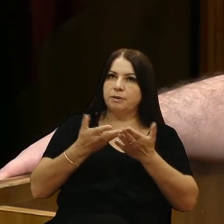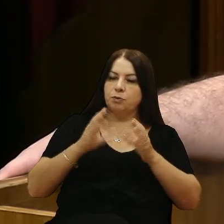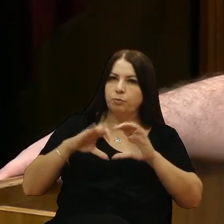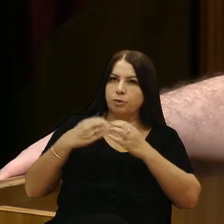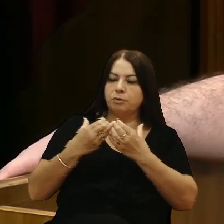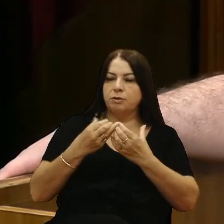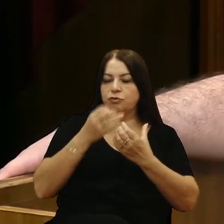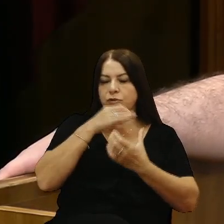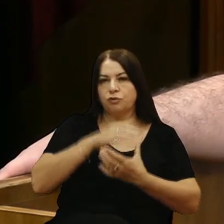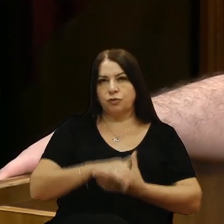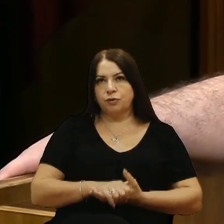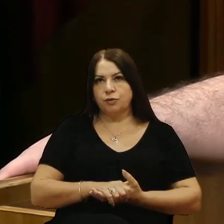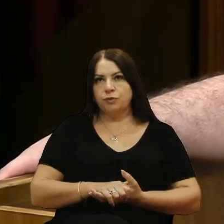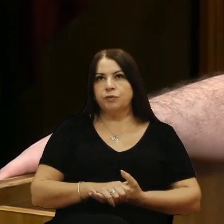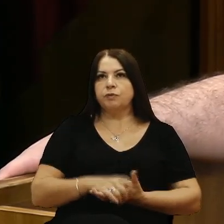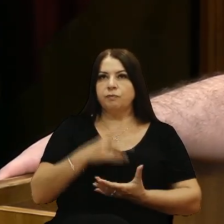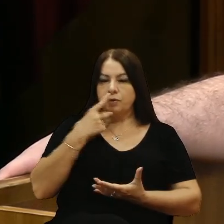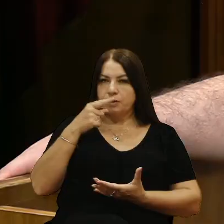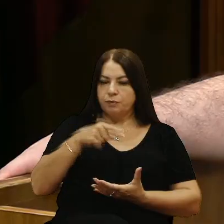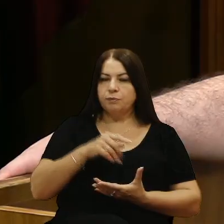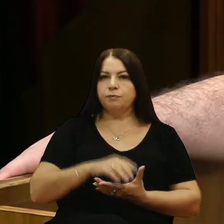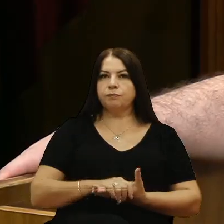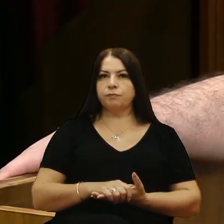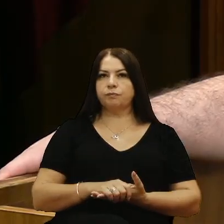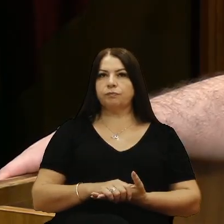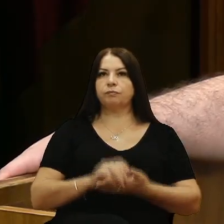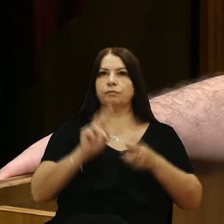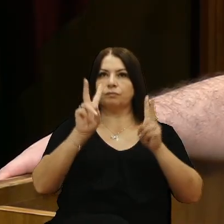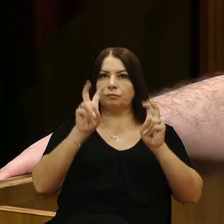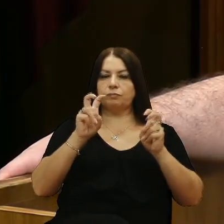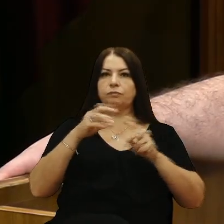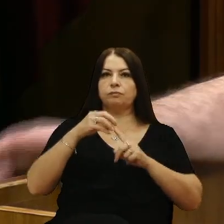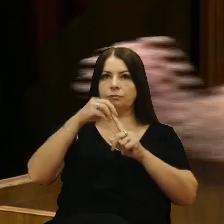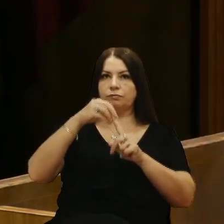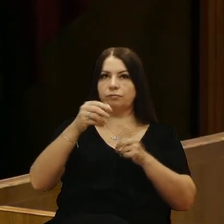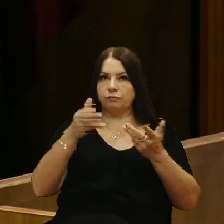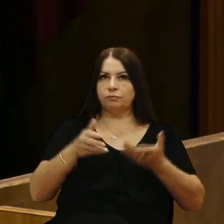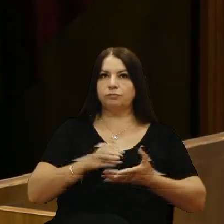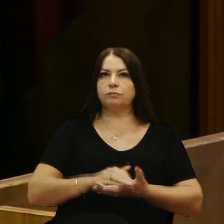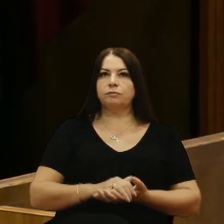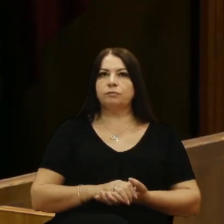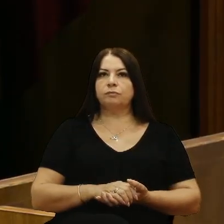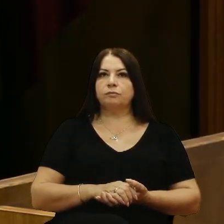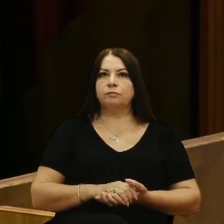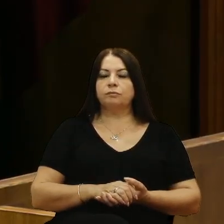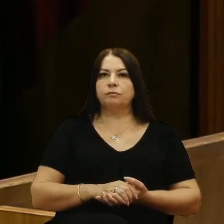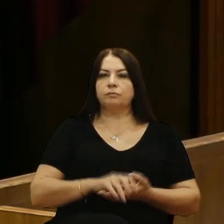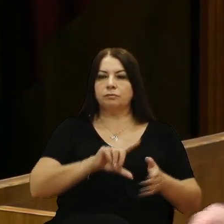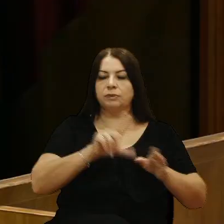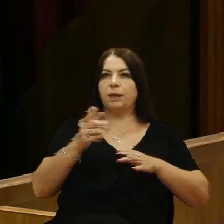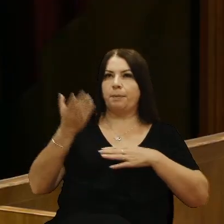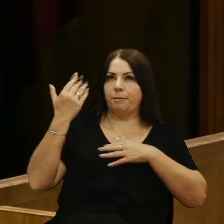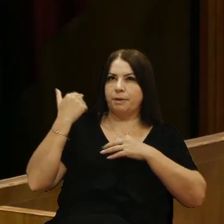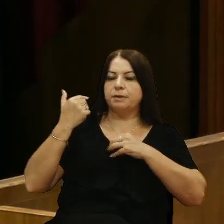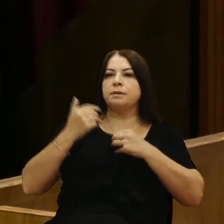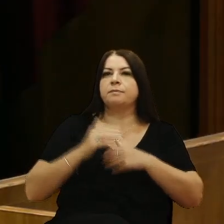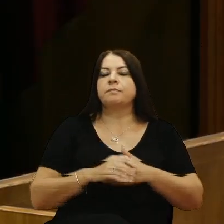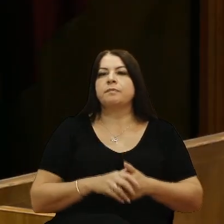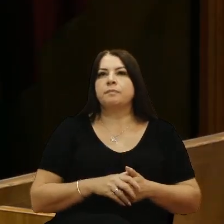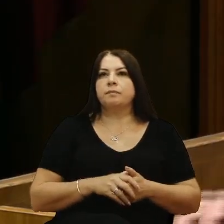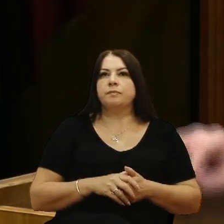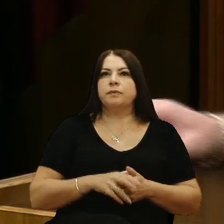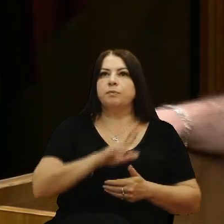comunidade caxiense. Dito isso, eu trago aqui o meu assunto principal no dia de hoje, que semana passada